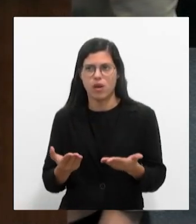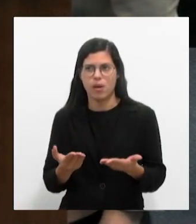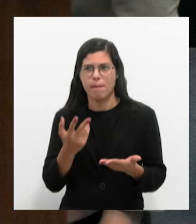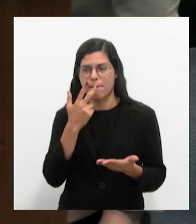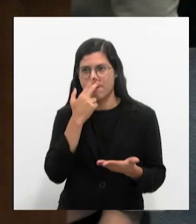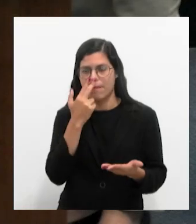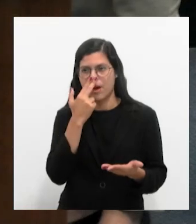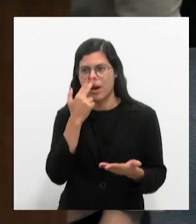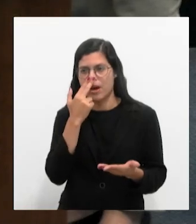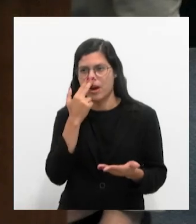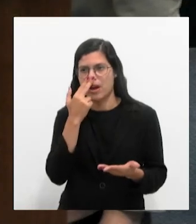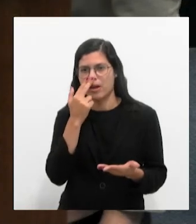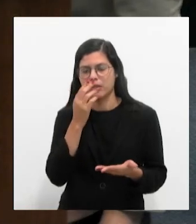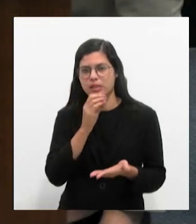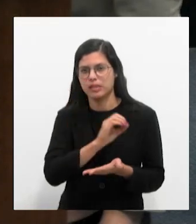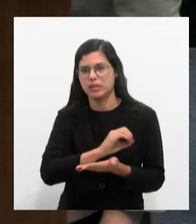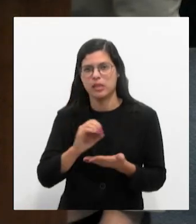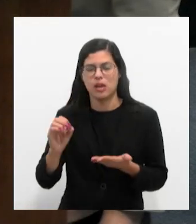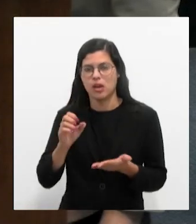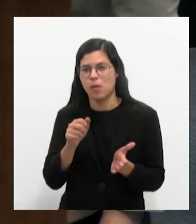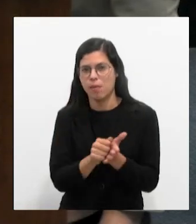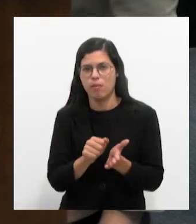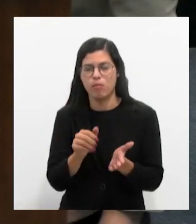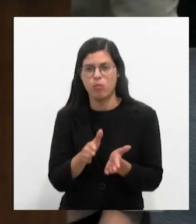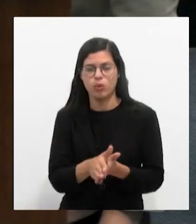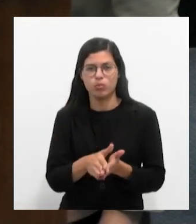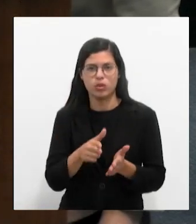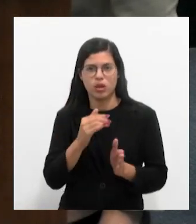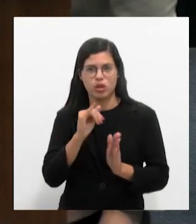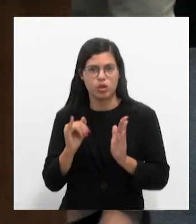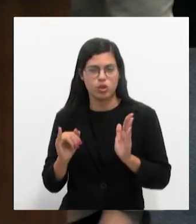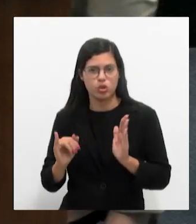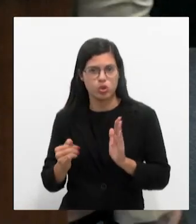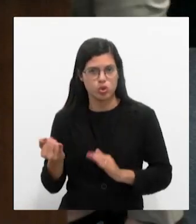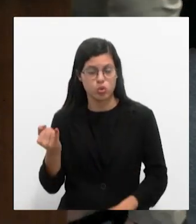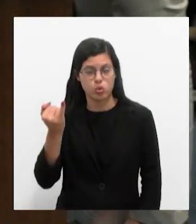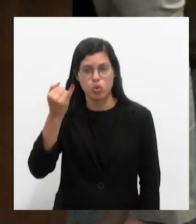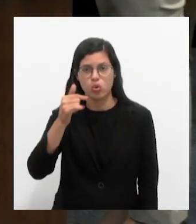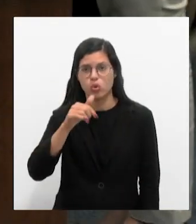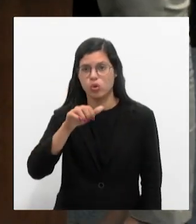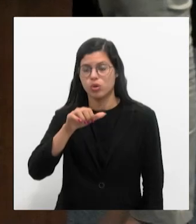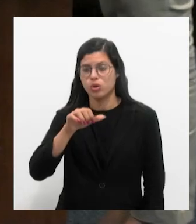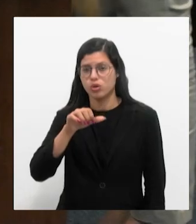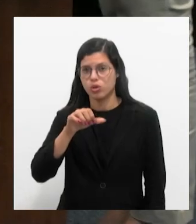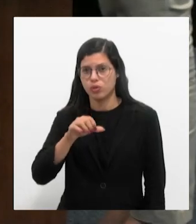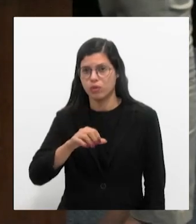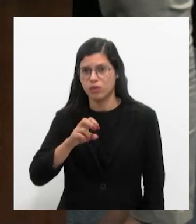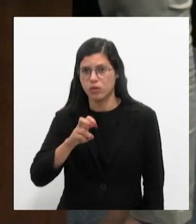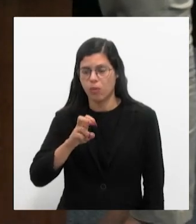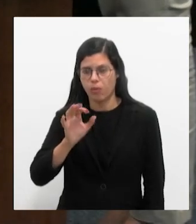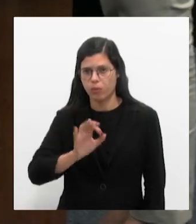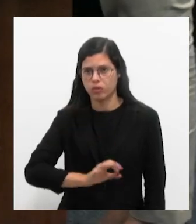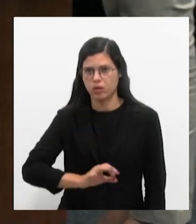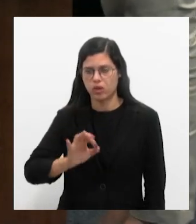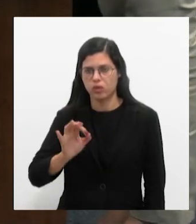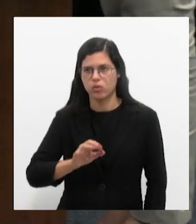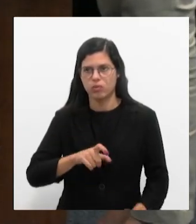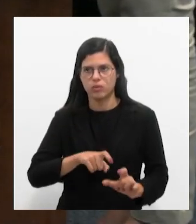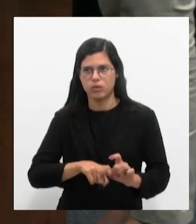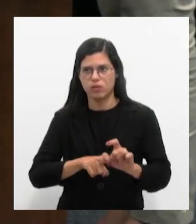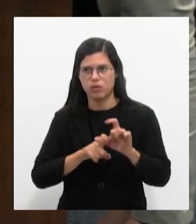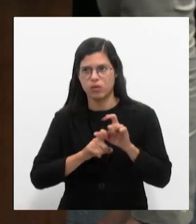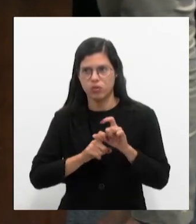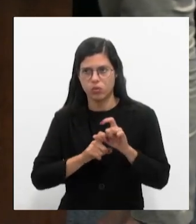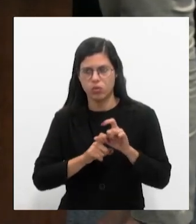de multas e juros de 95% sobre os devedores e